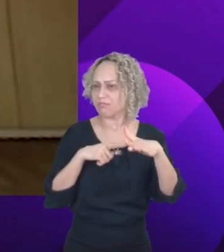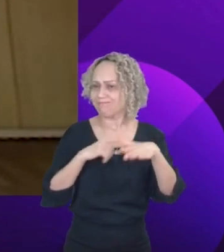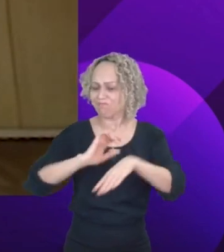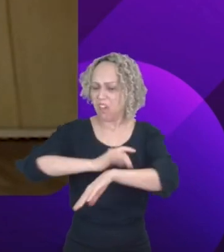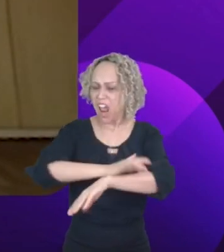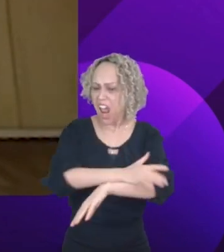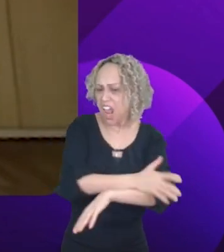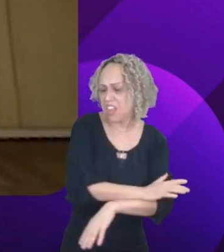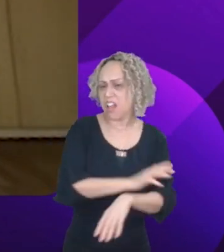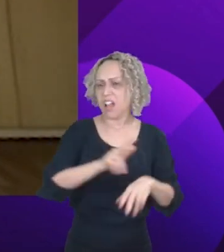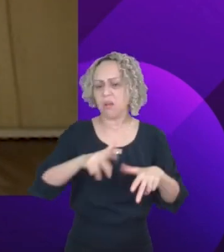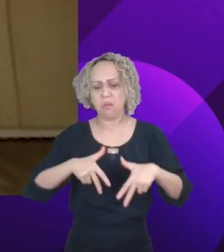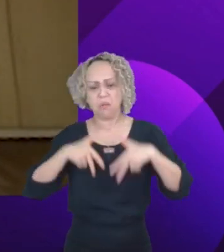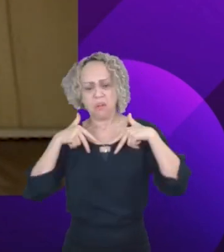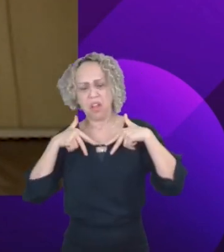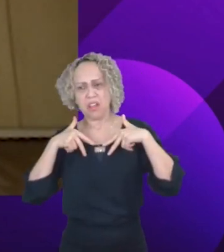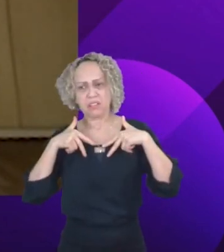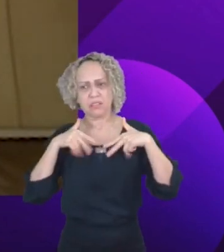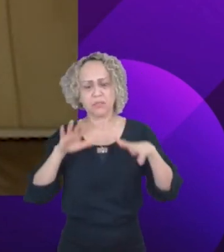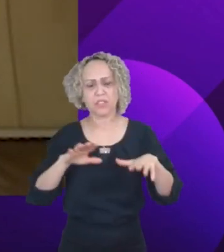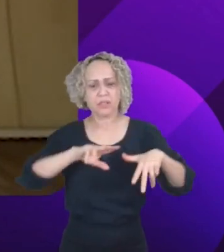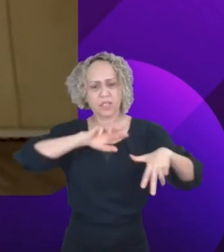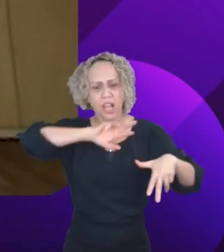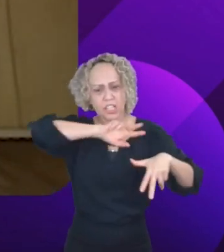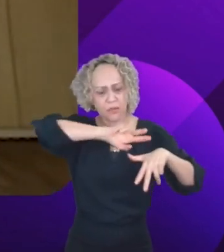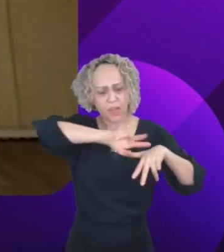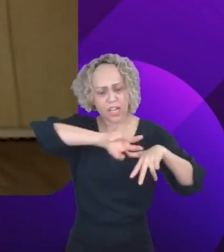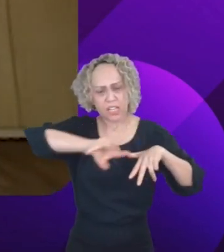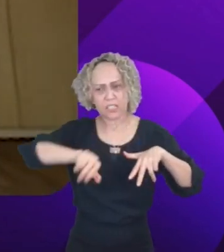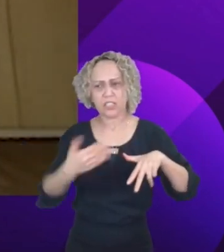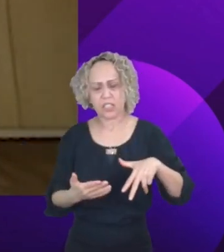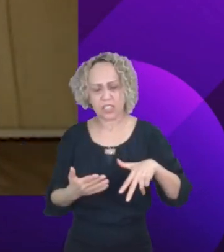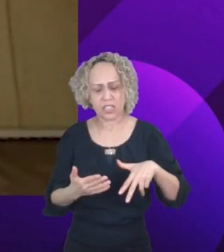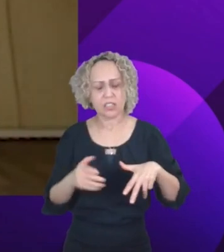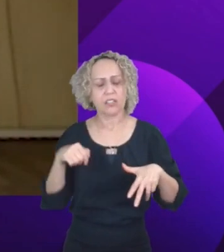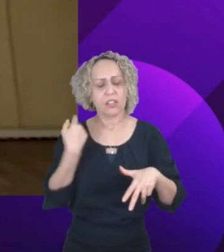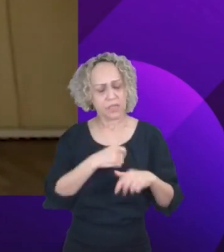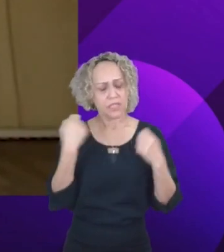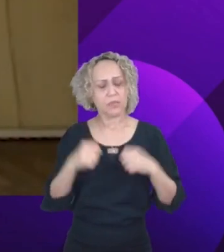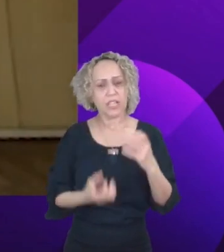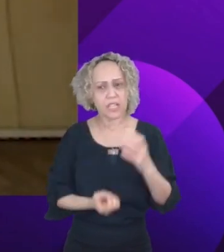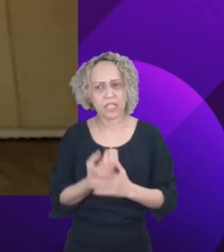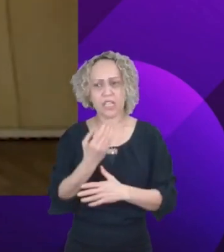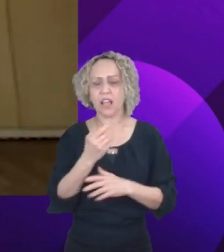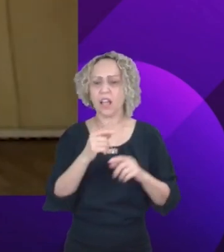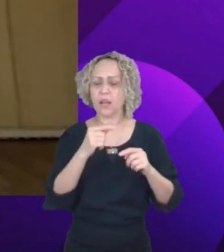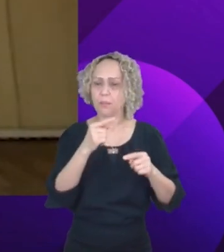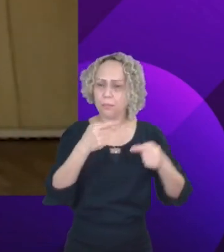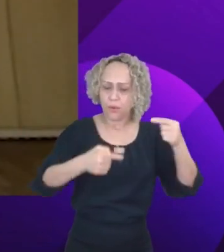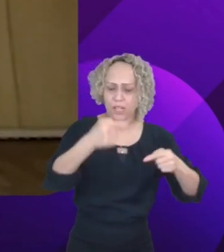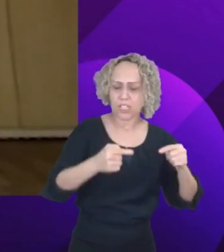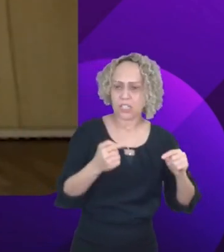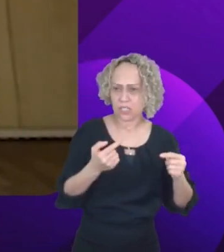das diferenças de gênero. Então, você precisa produzir políticas públicas que deem conta, né, de responder a